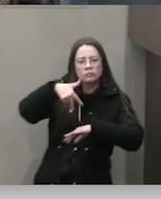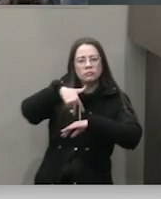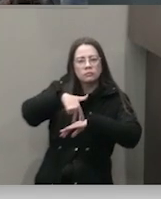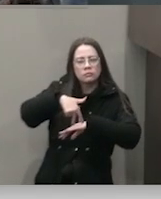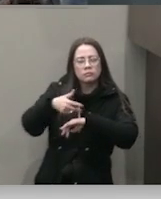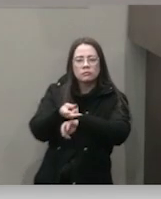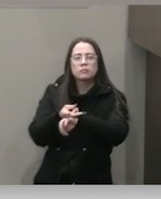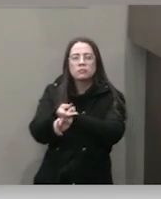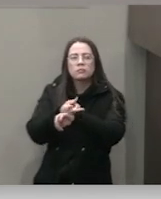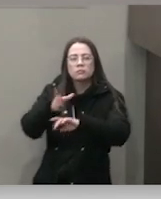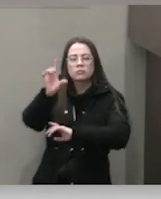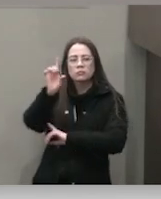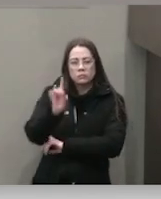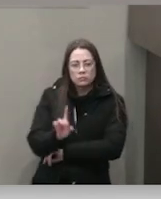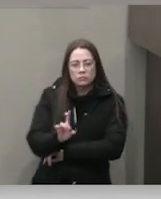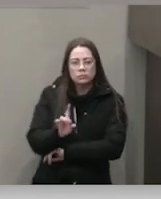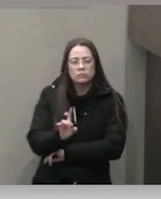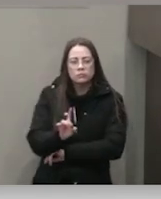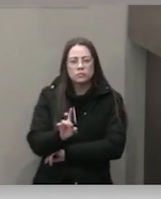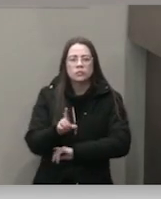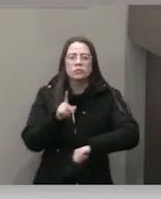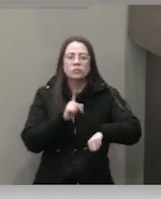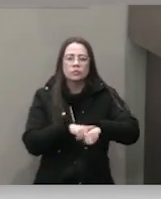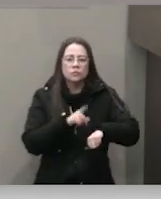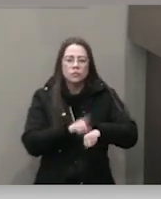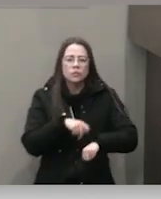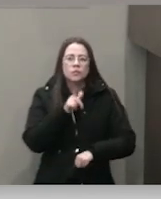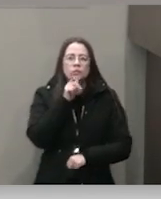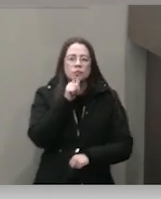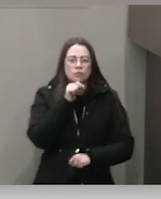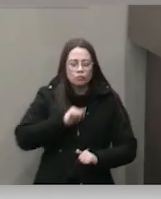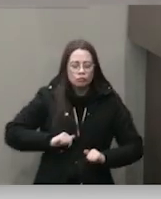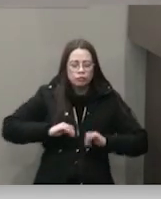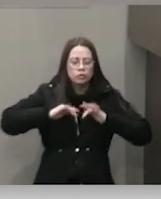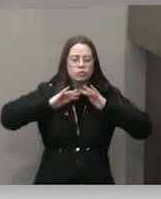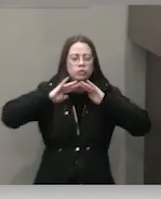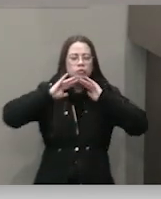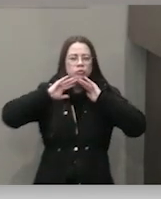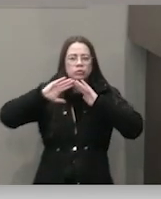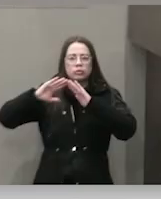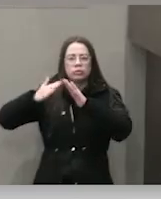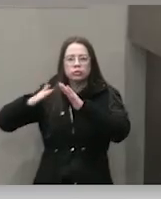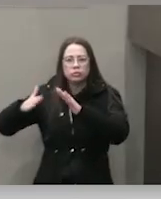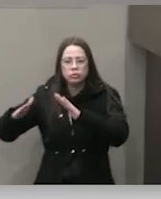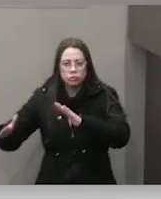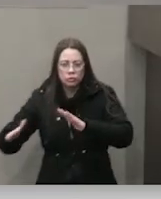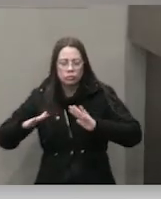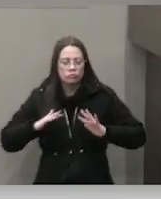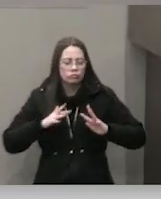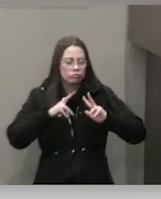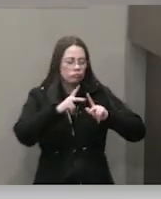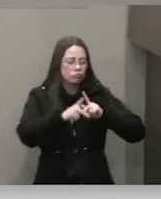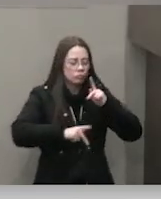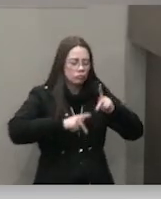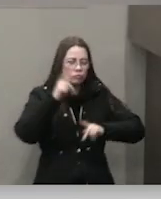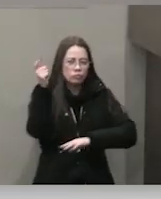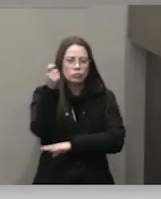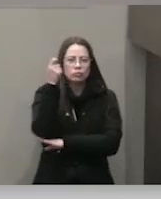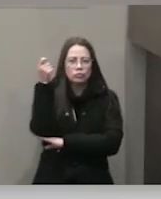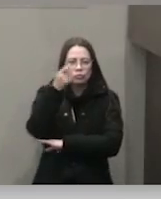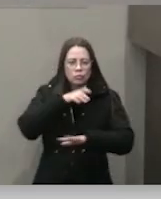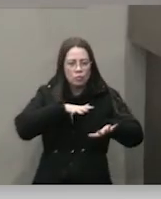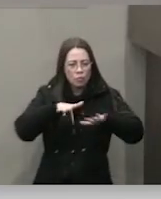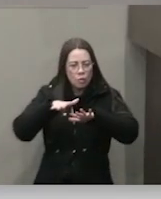direitos. Quando deu a enchente, o povo gaúcho se mobilizou, sem sombra de dúvida. Mas os